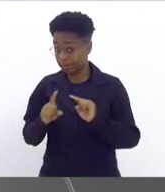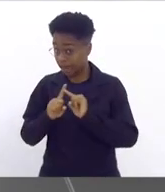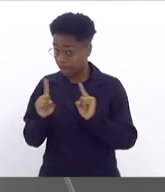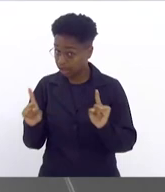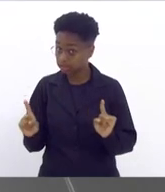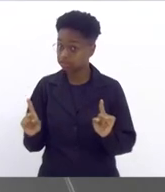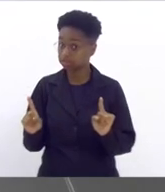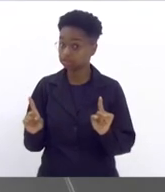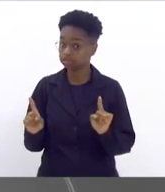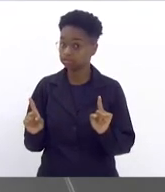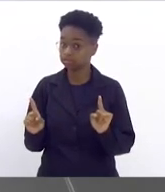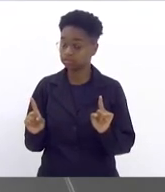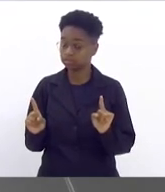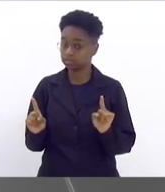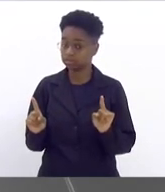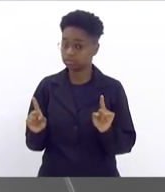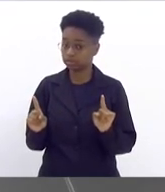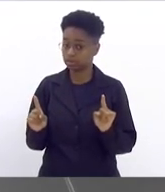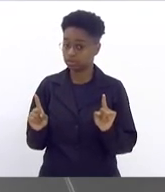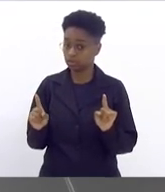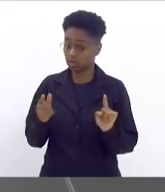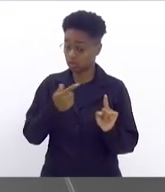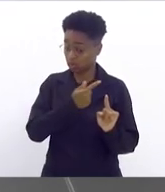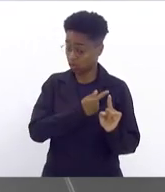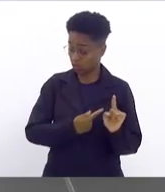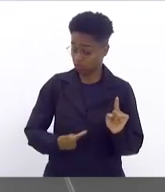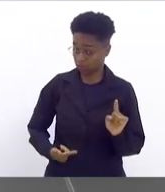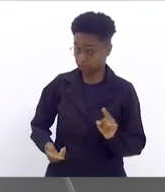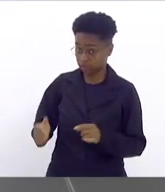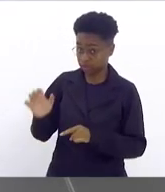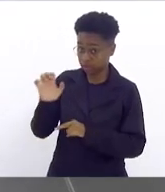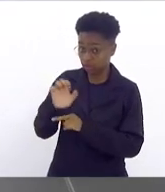entretanto, o governo do Estado hoje,